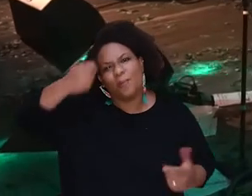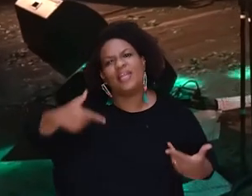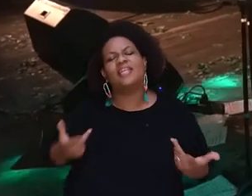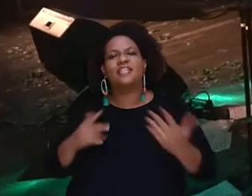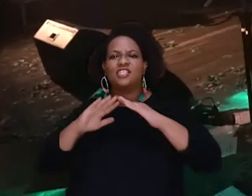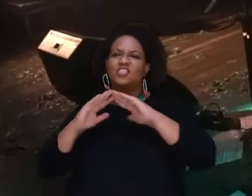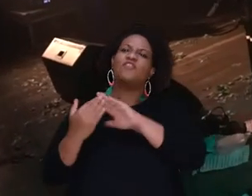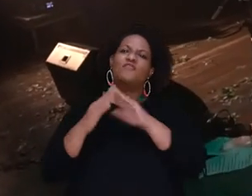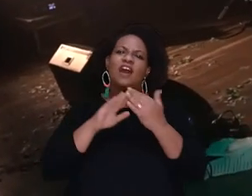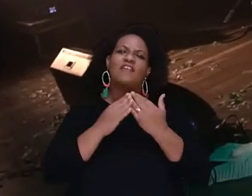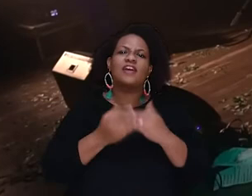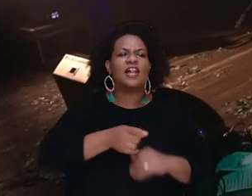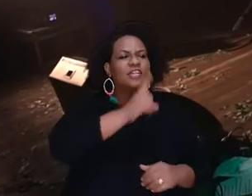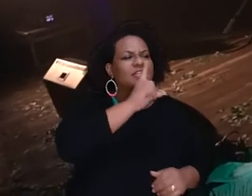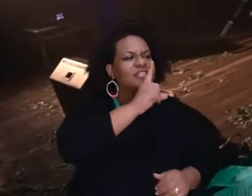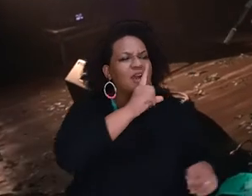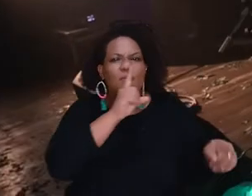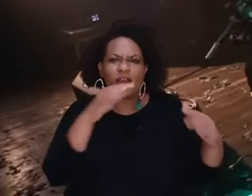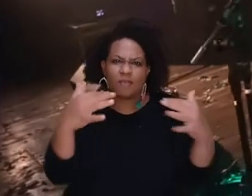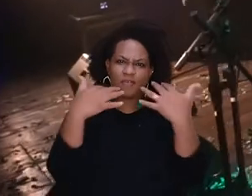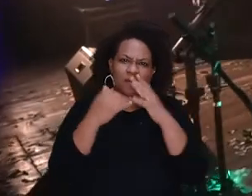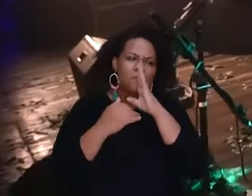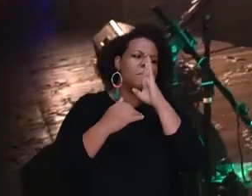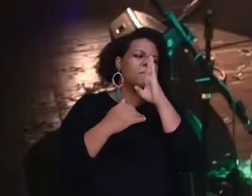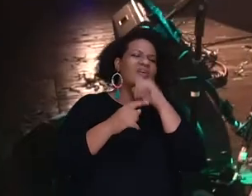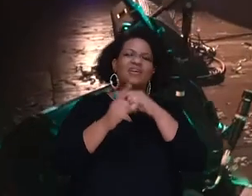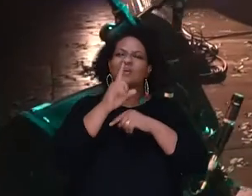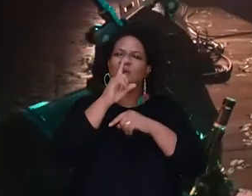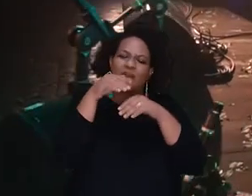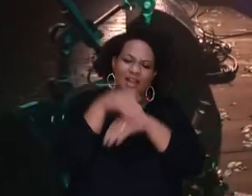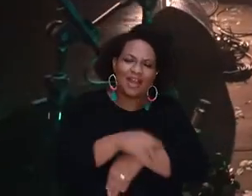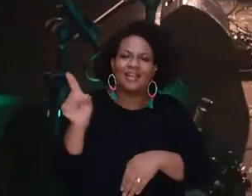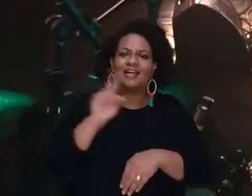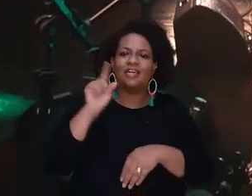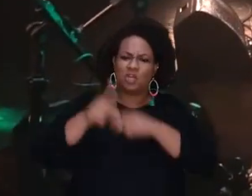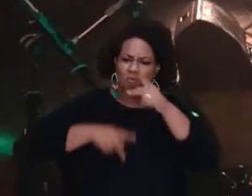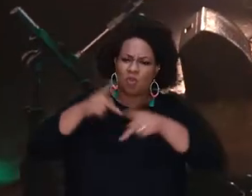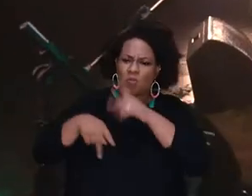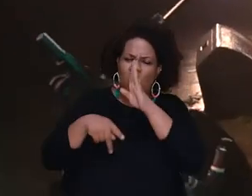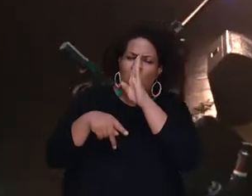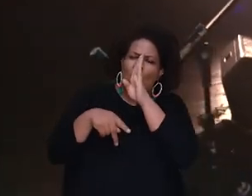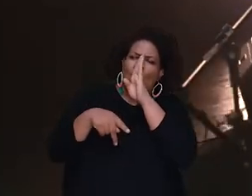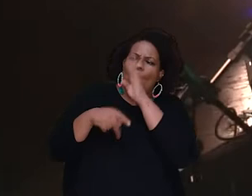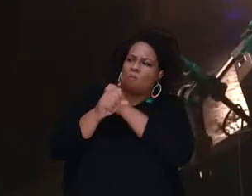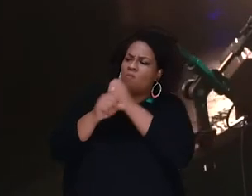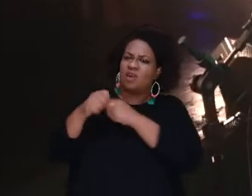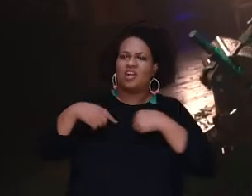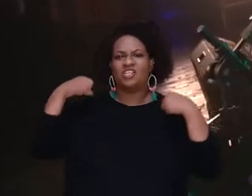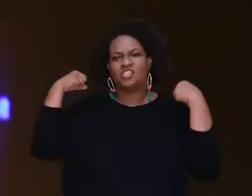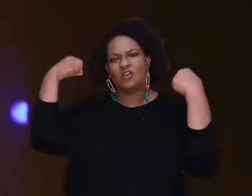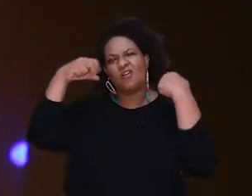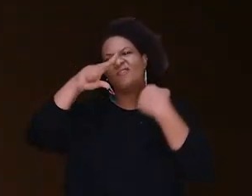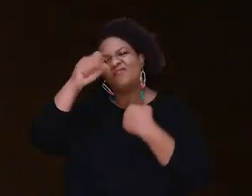sou preta, favelada, e vou calar na boca de quem quer me ver calada. Não me calo porque meu povo fez isso por muito